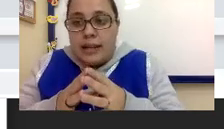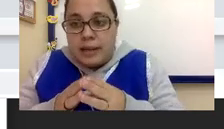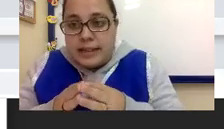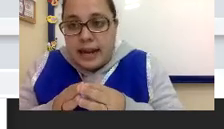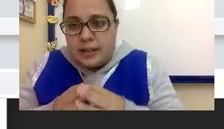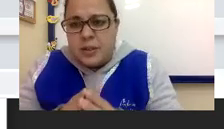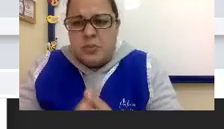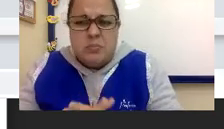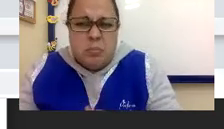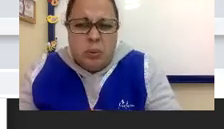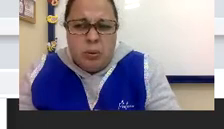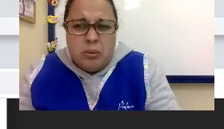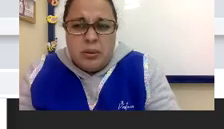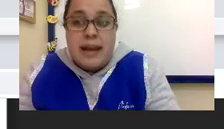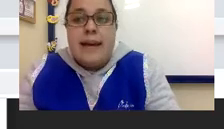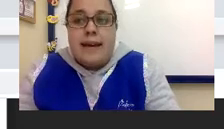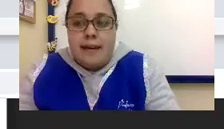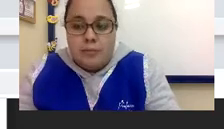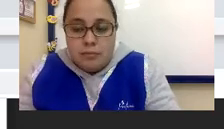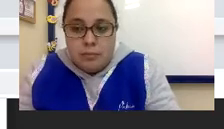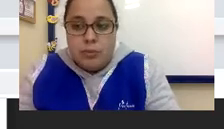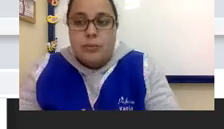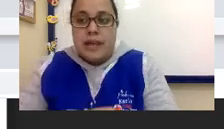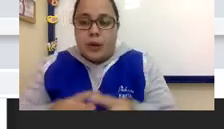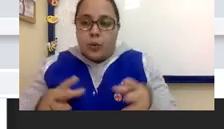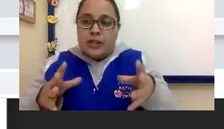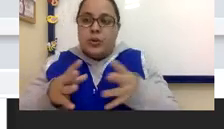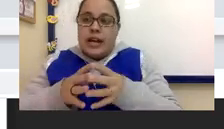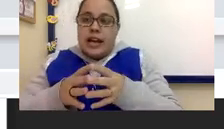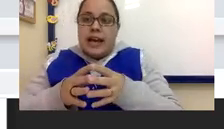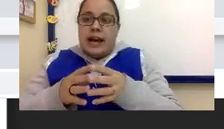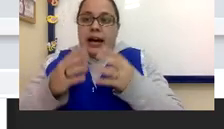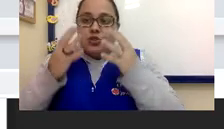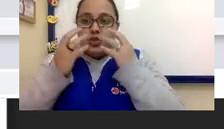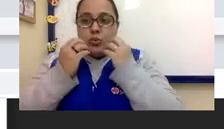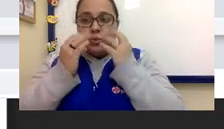bolo alimentar. Um bolo? Um bolo. É quando